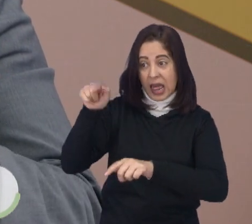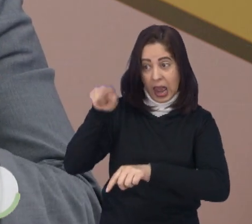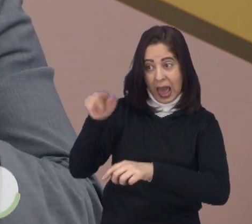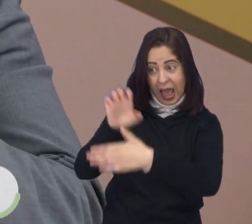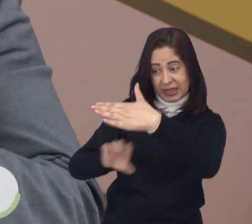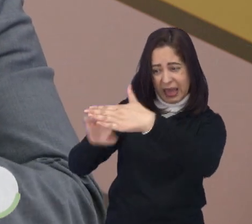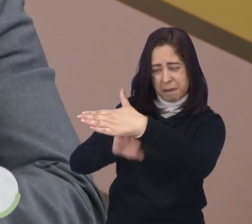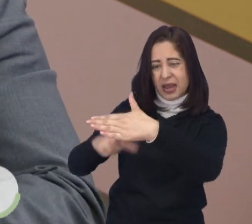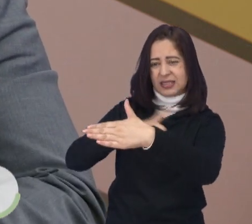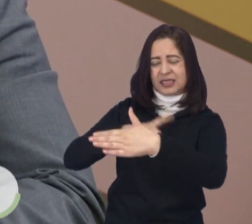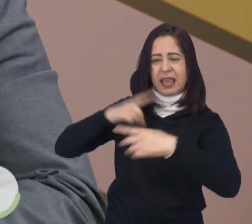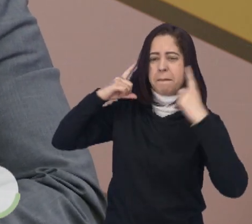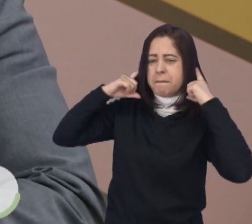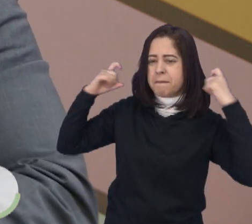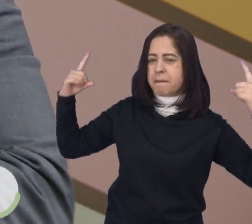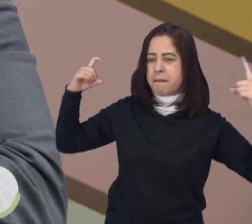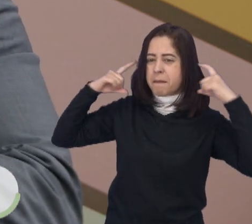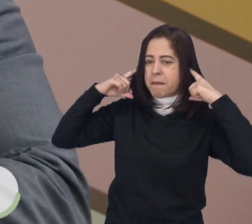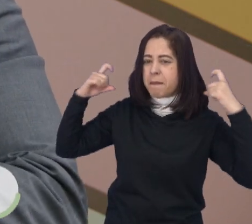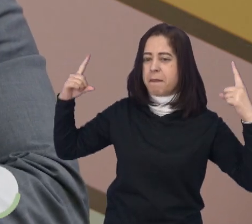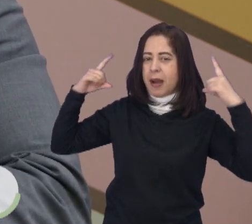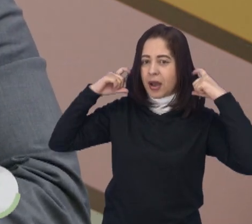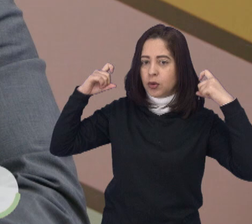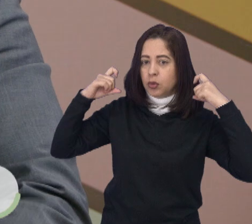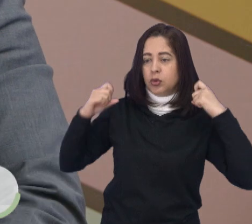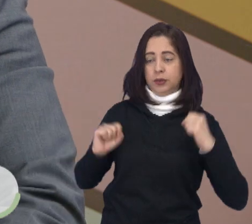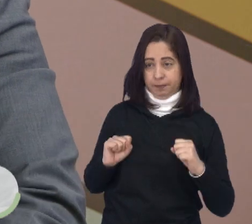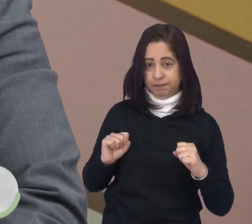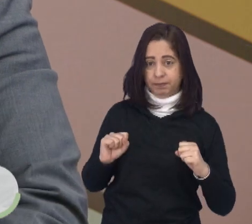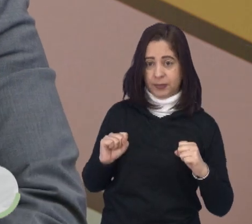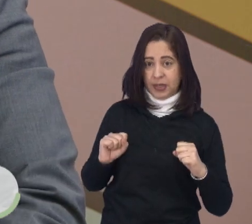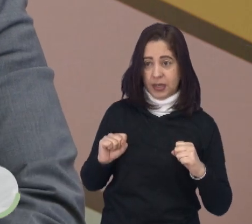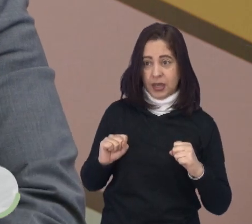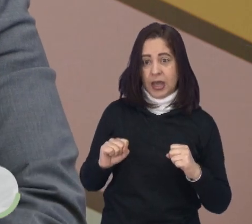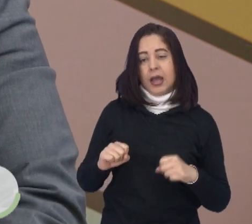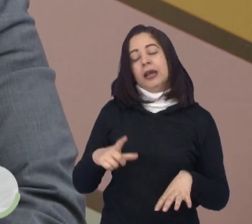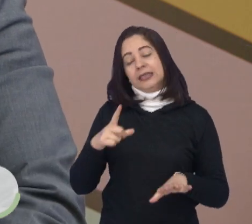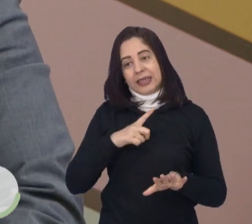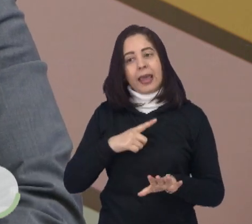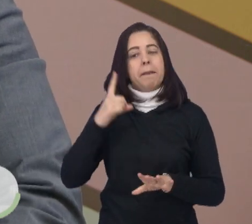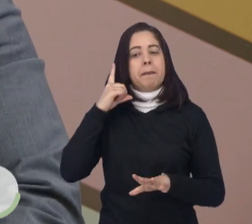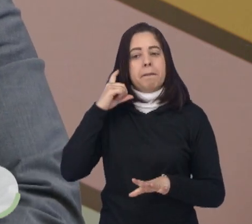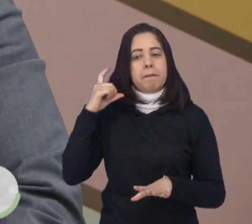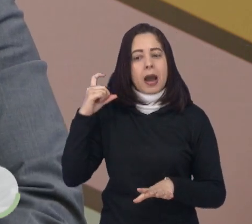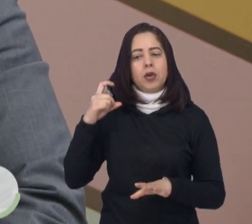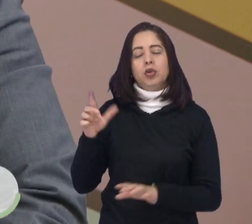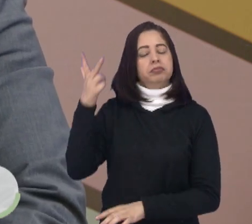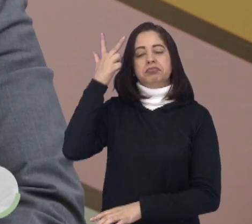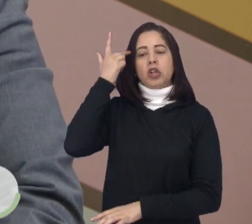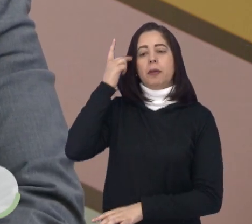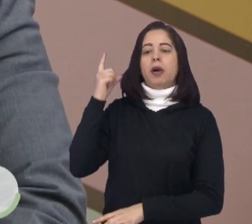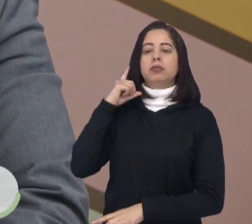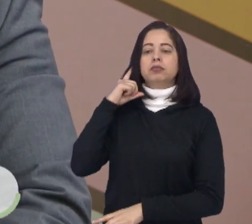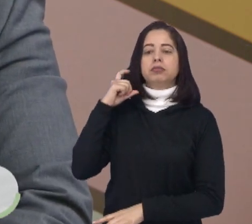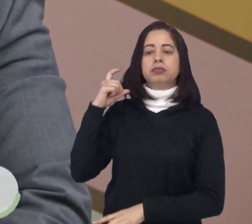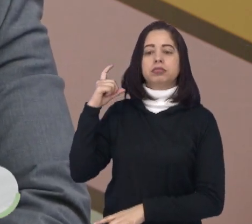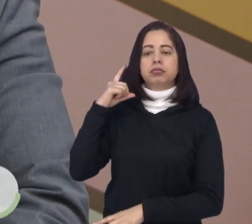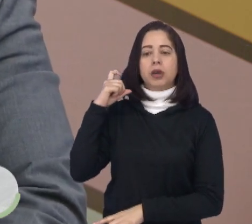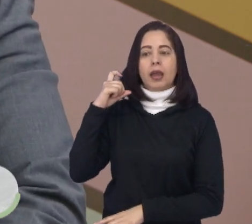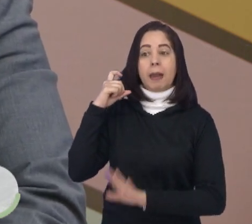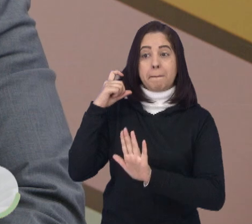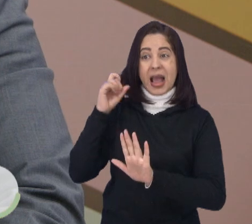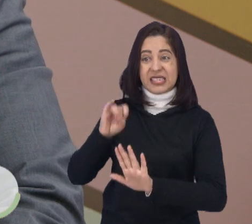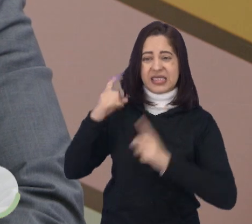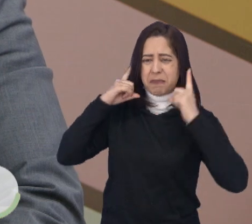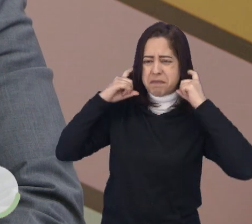num período menor de trabalho. Mas, enfim, para a gente entender que existe um ruído excessivo que pode levar, com o tempo, a